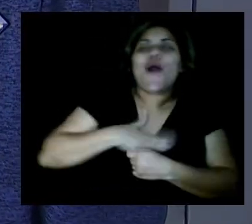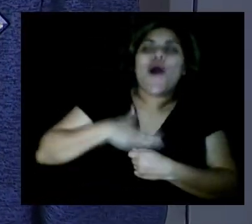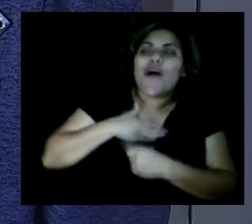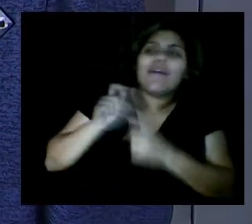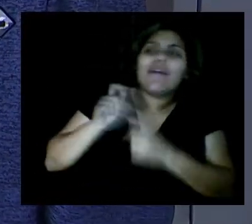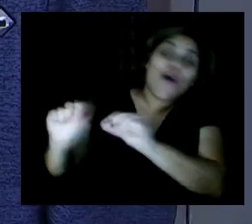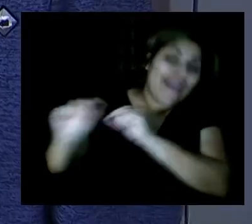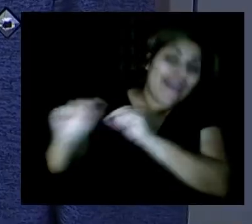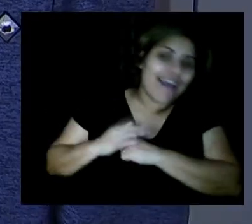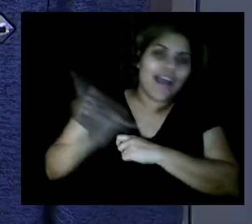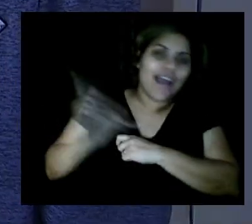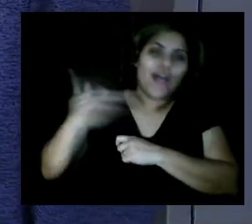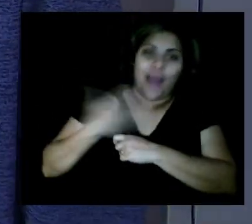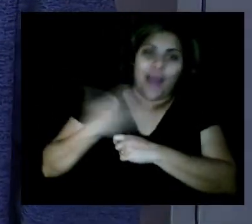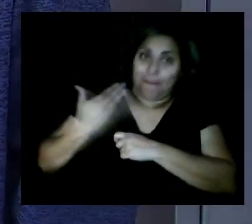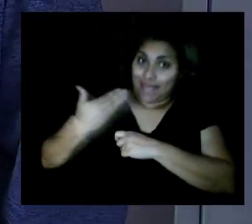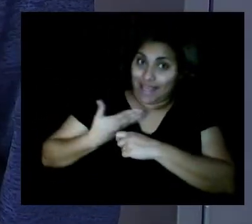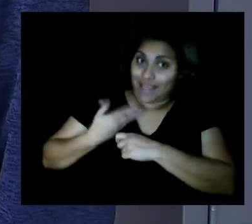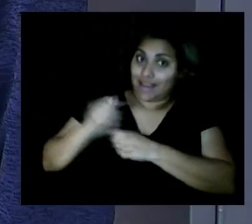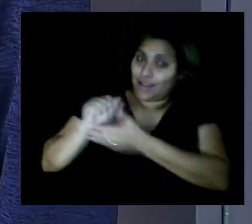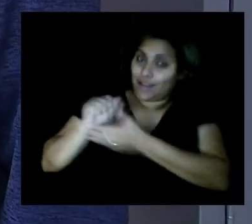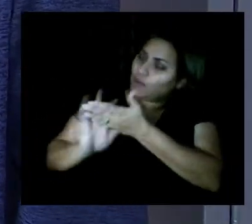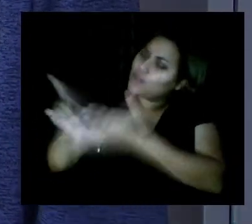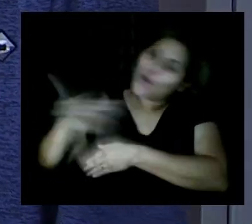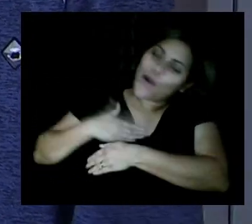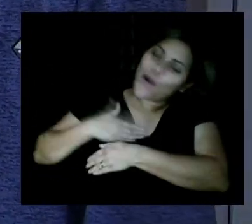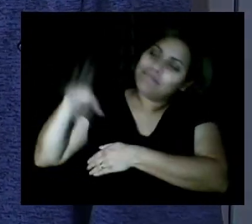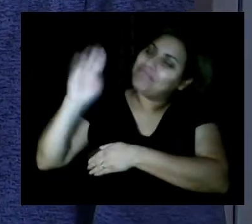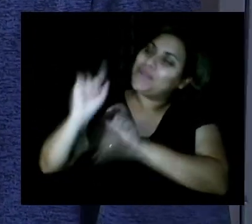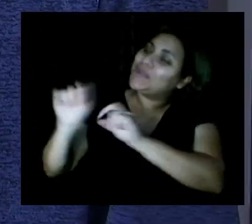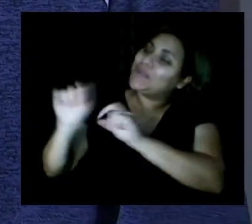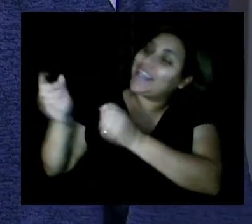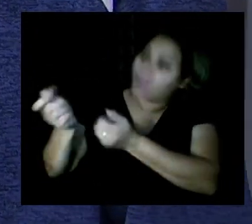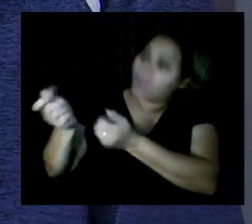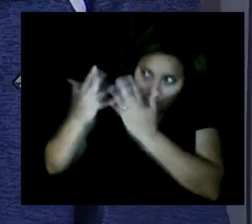fez amigos, as atividades que você mais gosta, Victor. Conta pra gente.